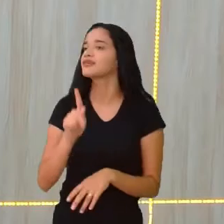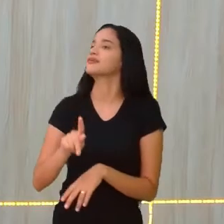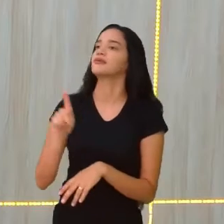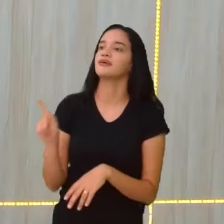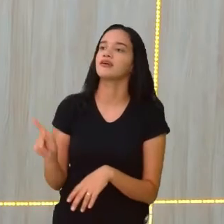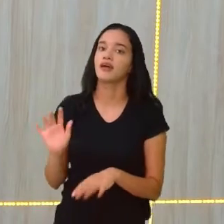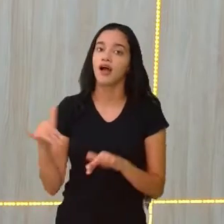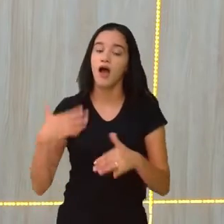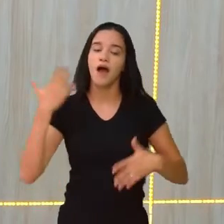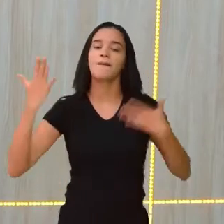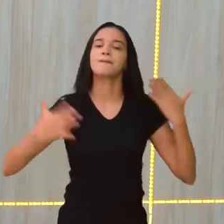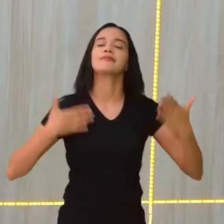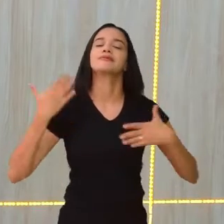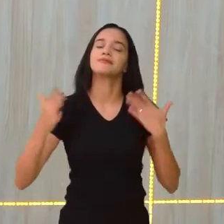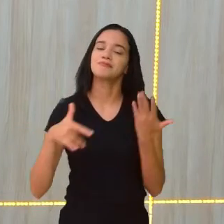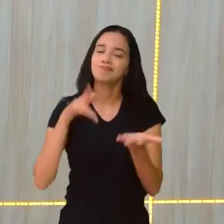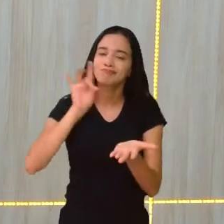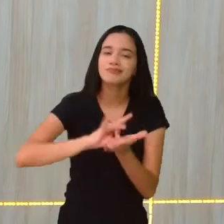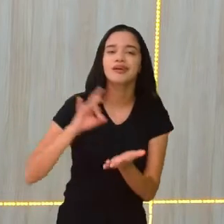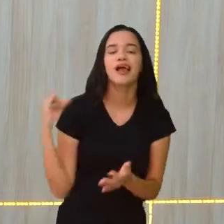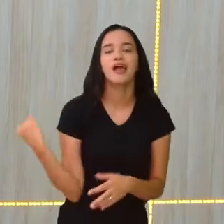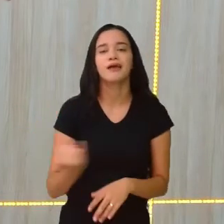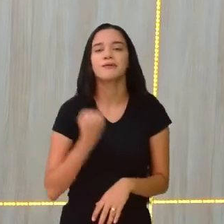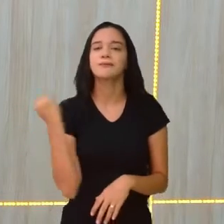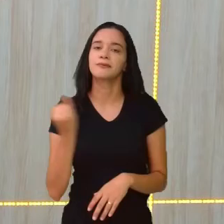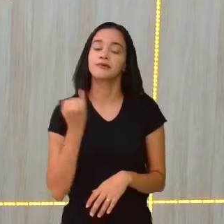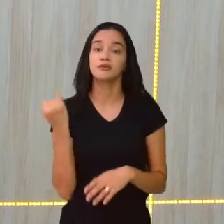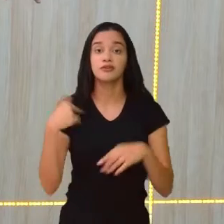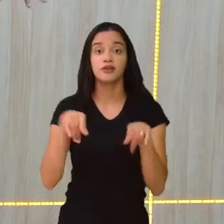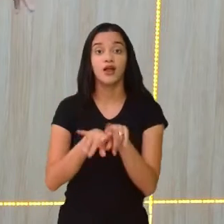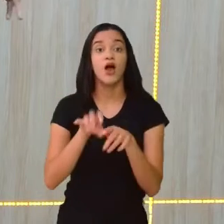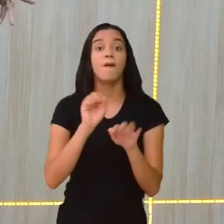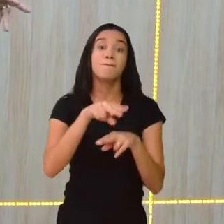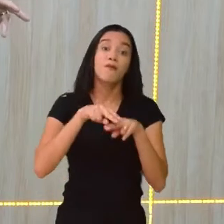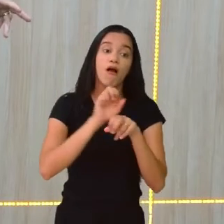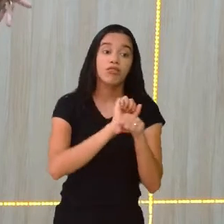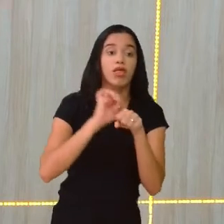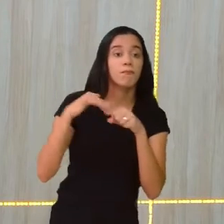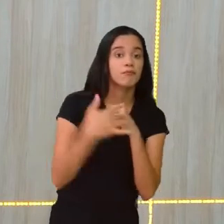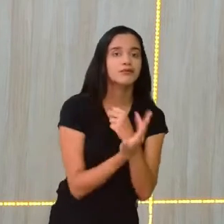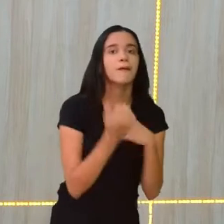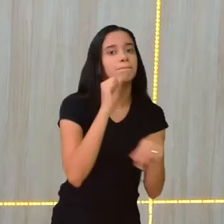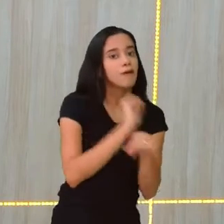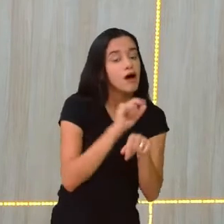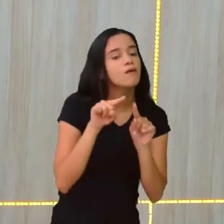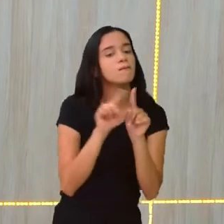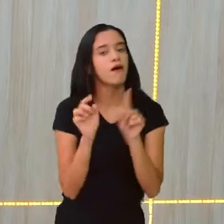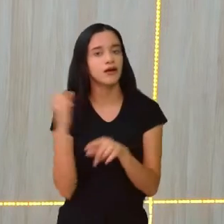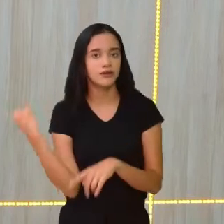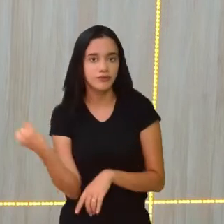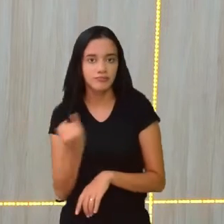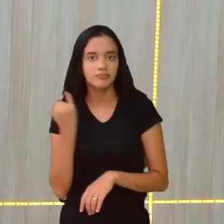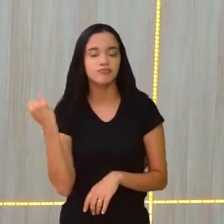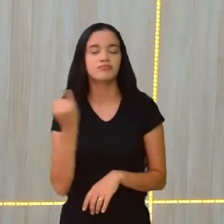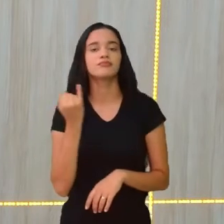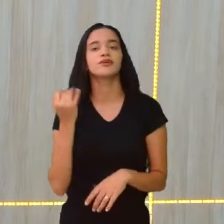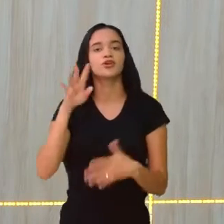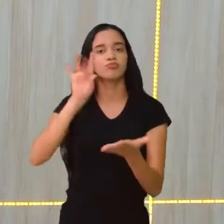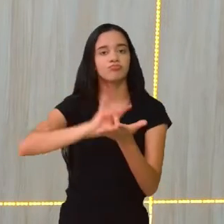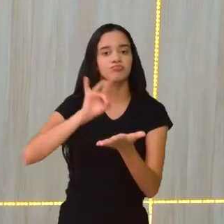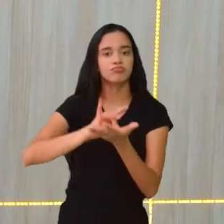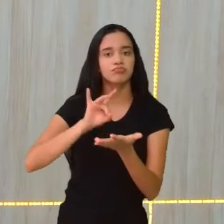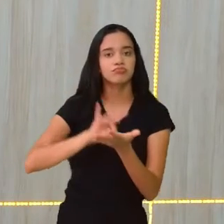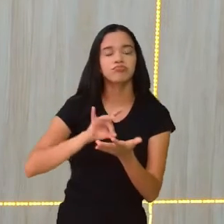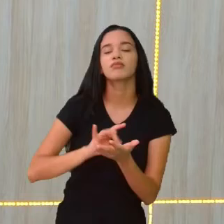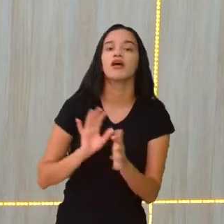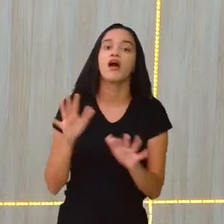professora Isabel. Esse passeio realmente ele é muito importante. Eu acho que quando essa pandemia parou um pouquinho, né, professora? mas aí é importante que realmente se